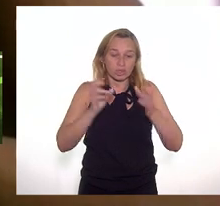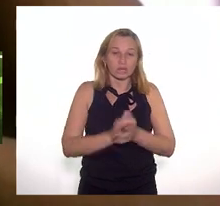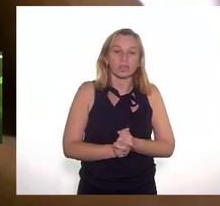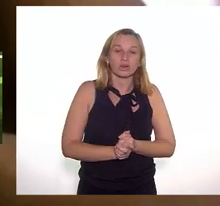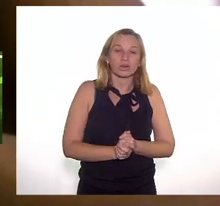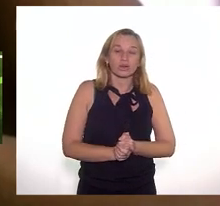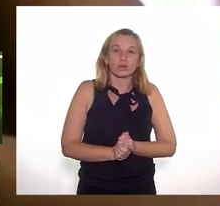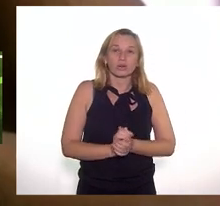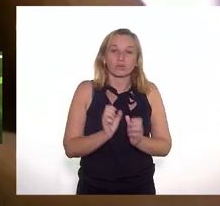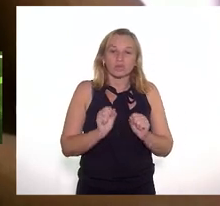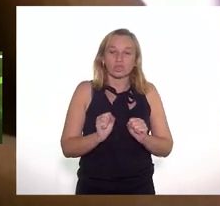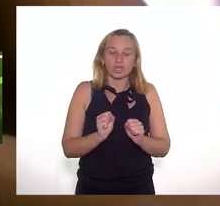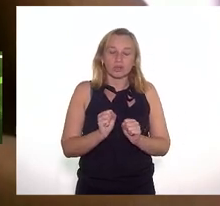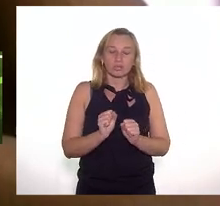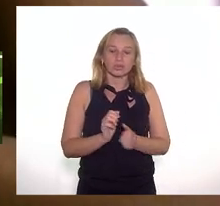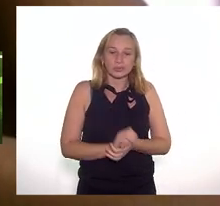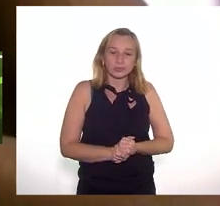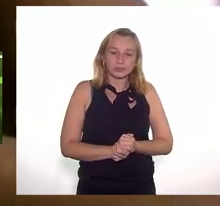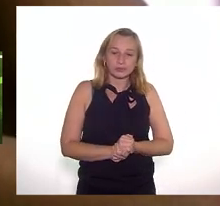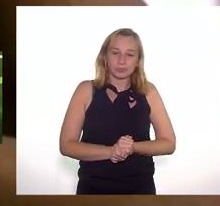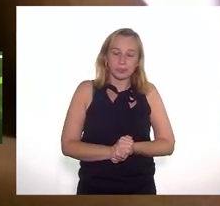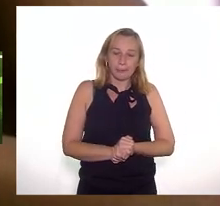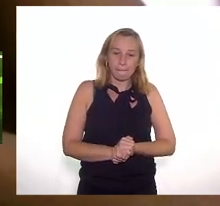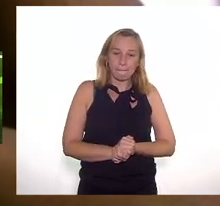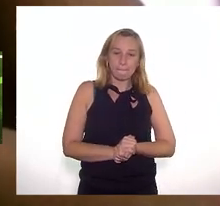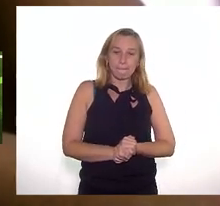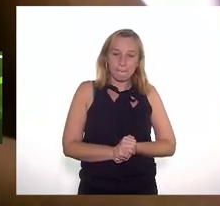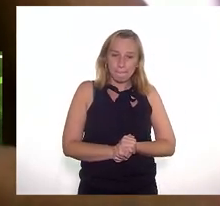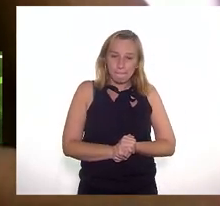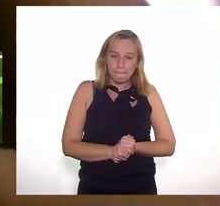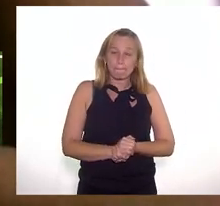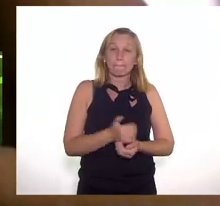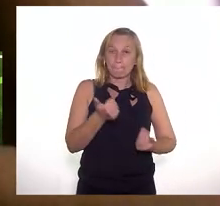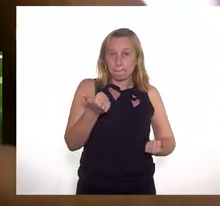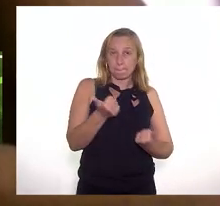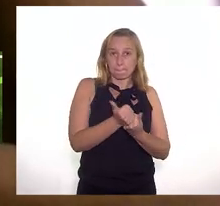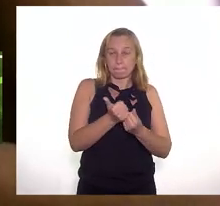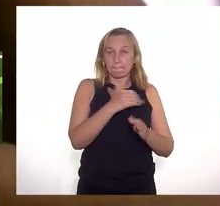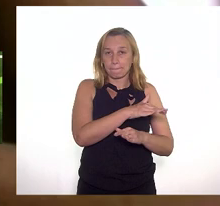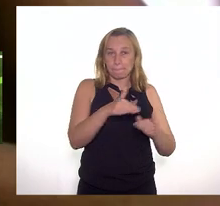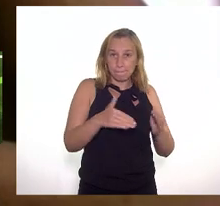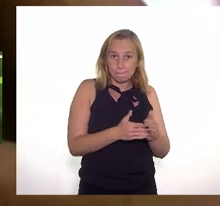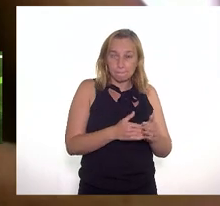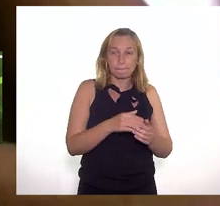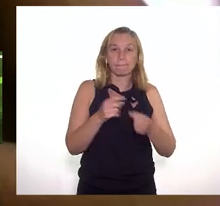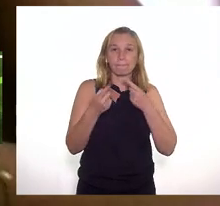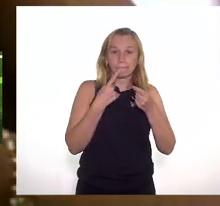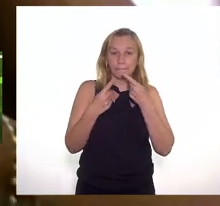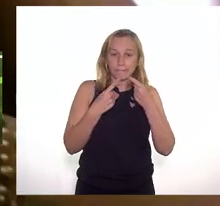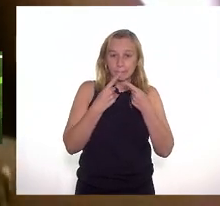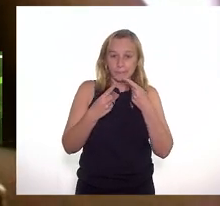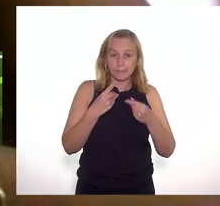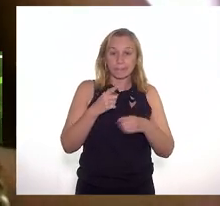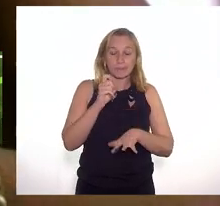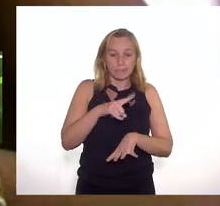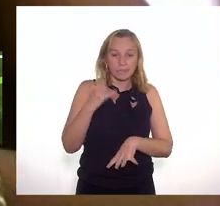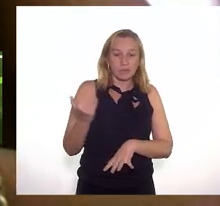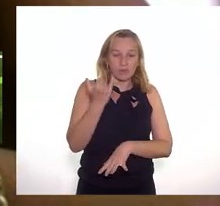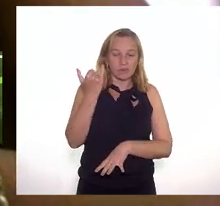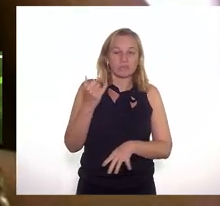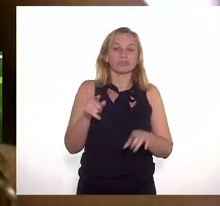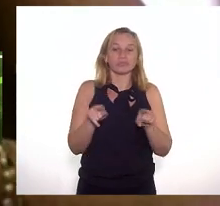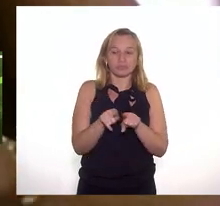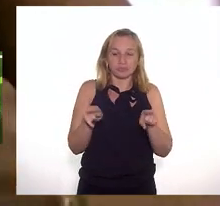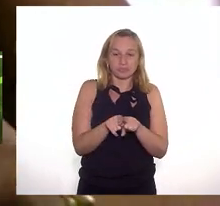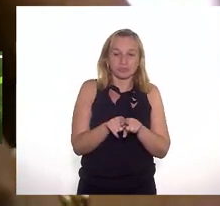está totalmente em apoio a todas essas discussões. É muito interessante